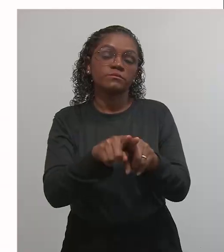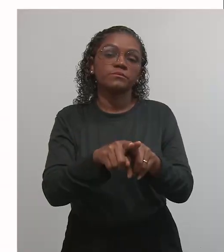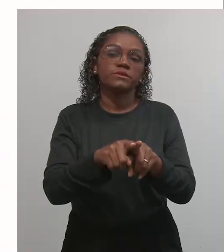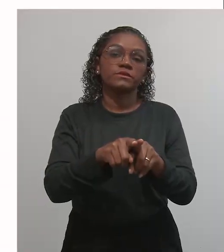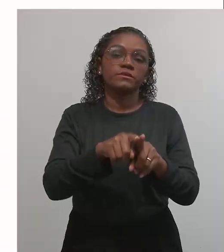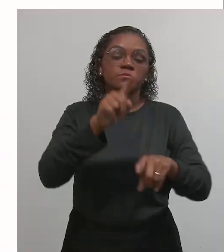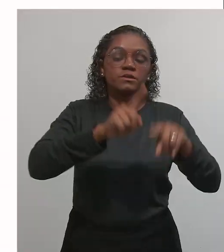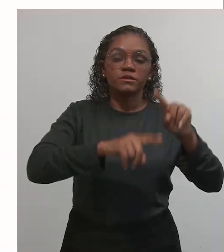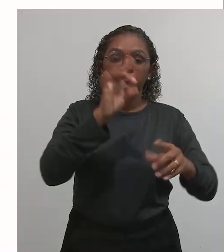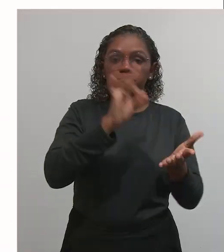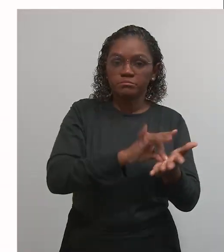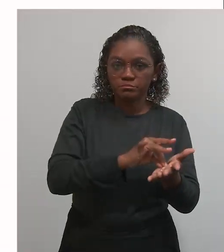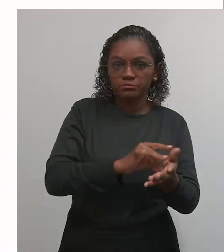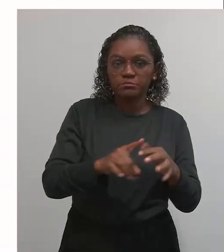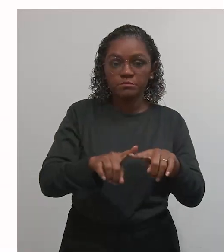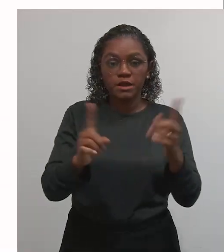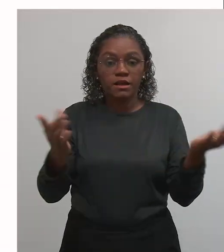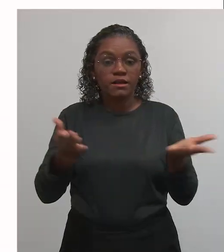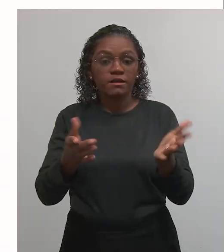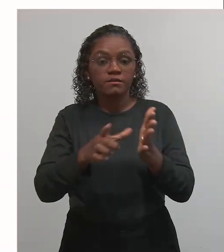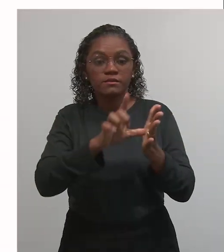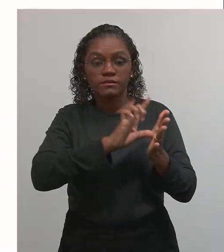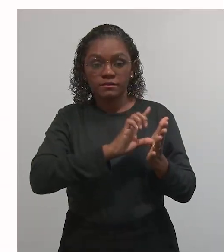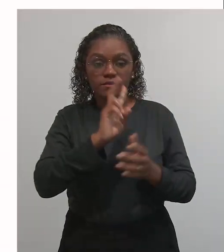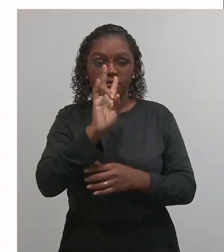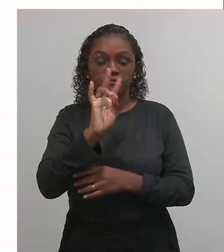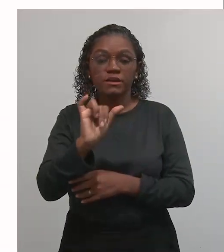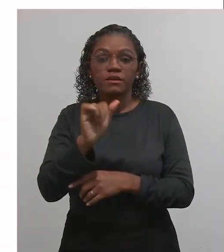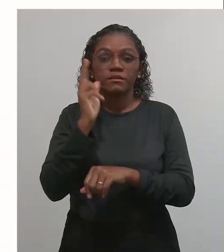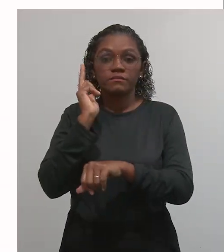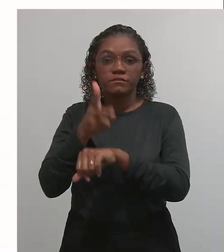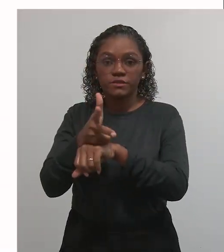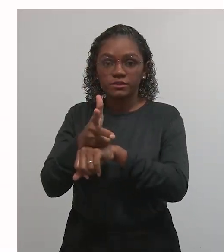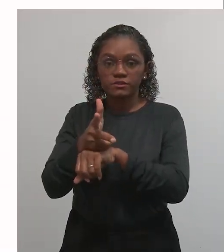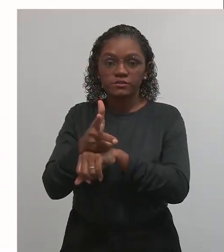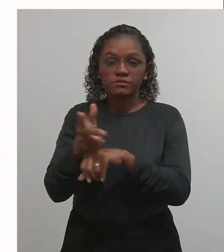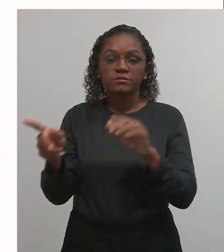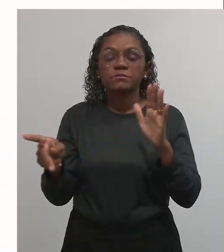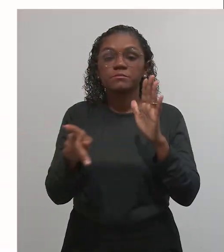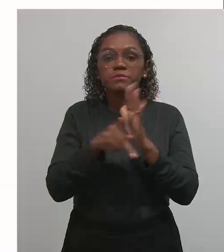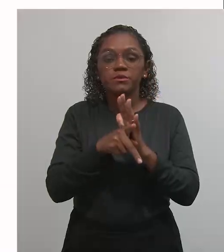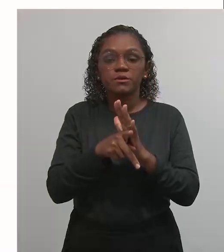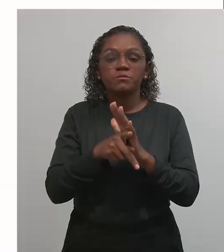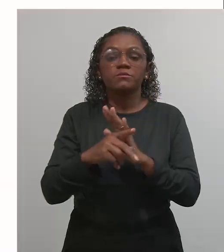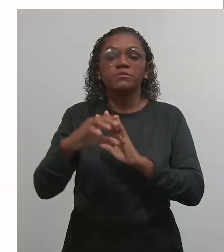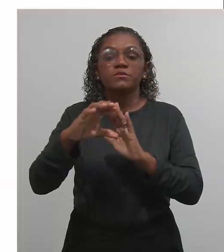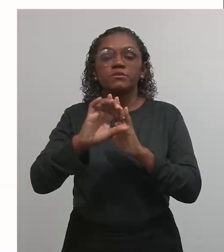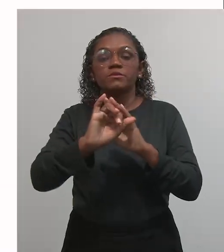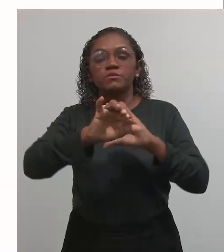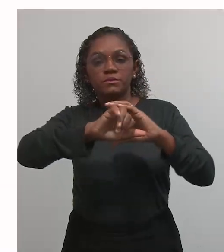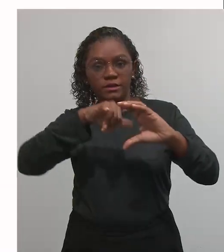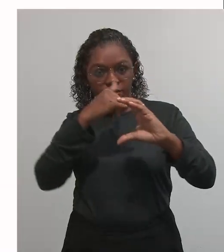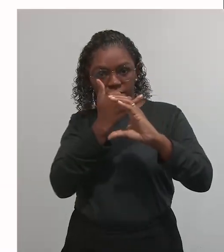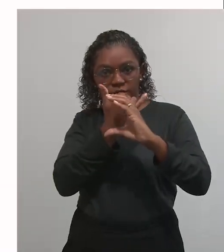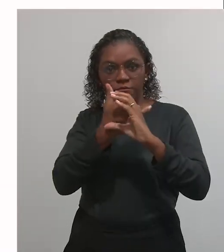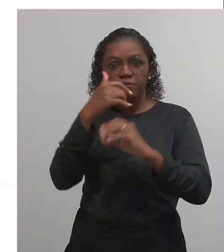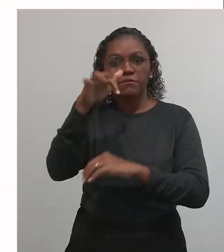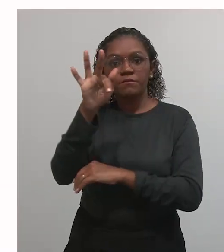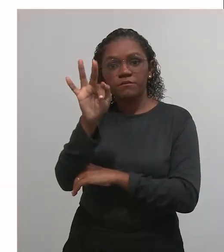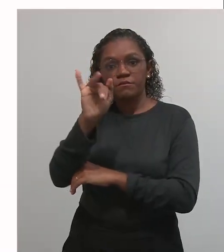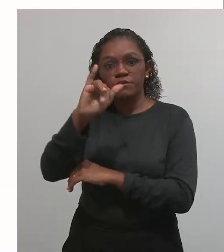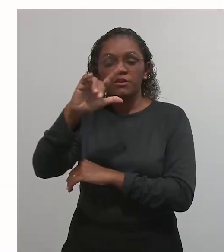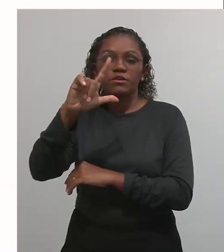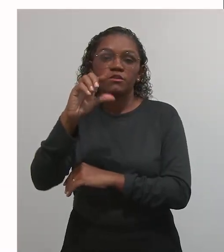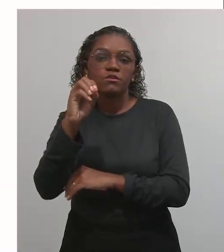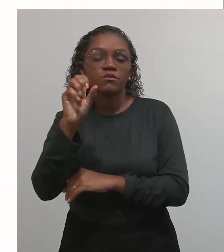o materialismo. Mas antes, eu trouxe para vocês um vídeo, do canal Filosofia, na qual se explica